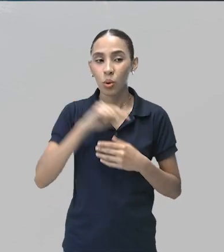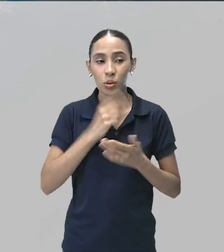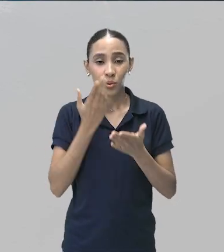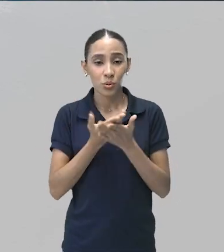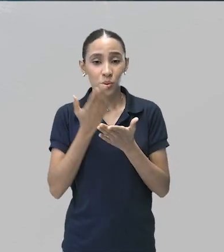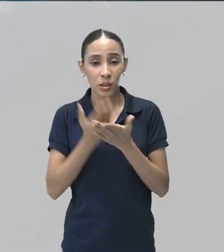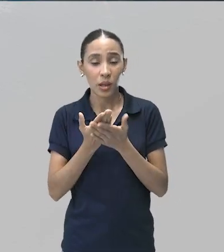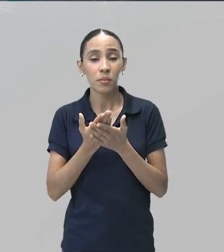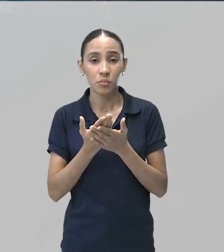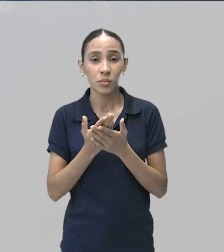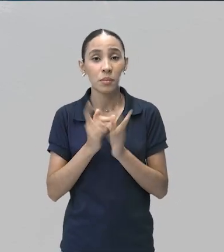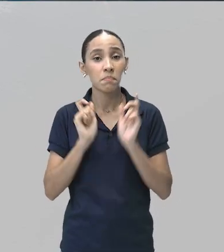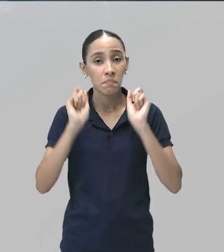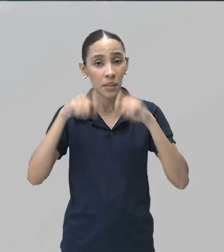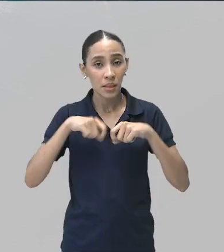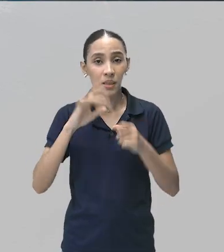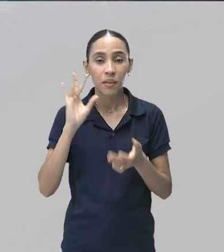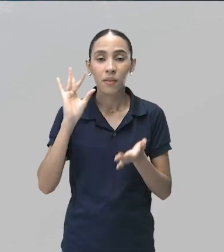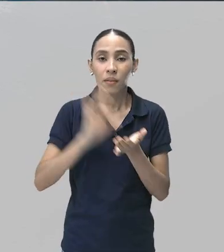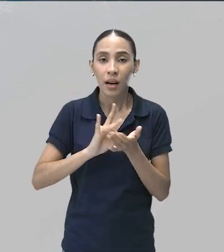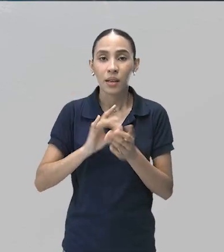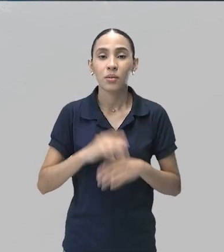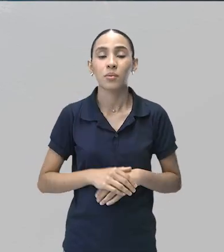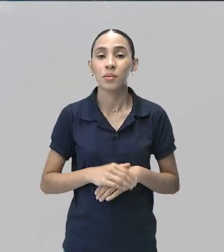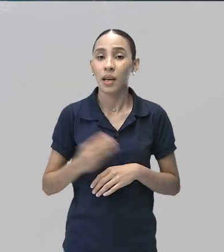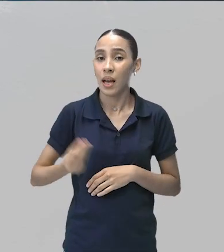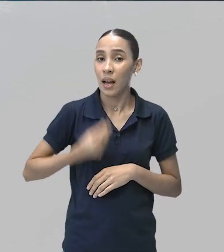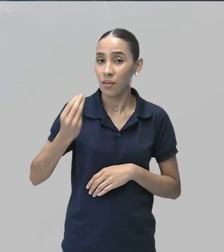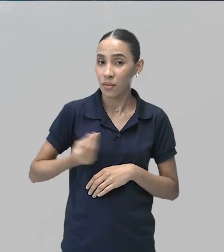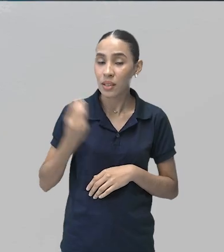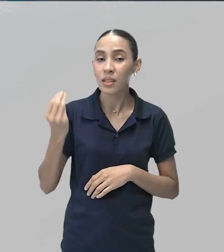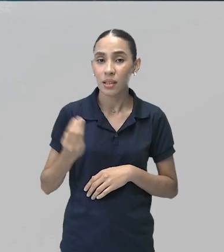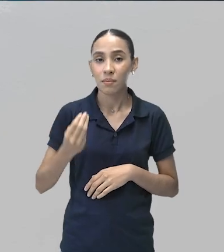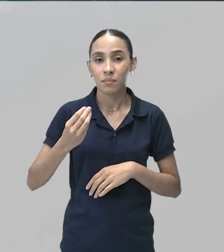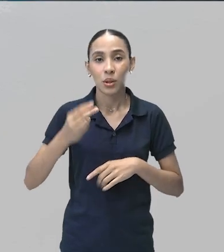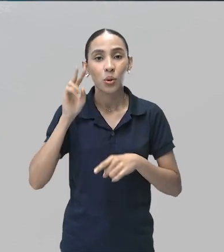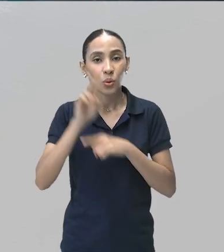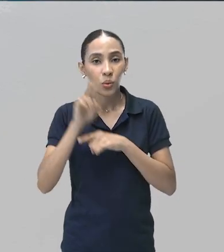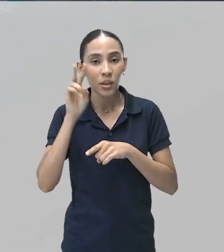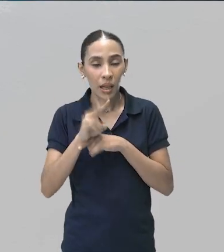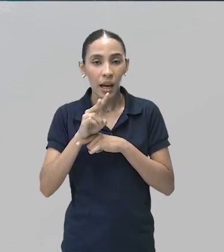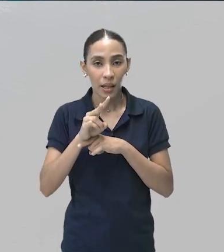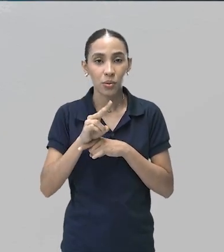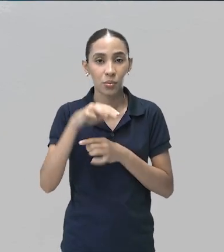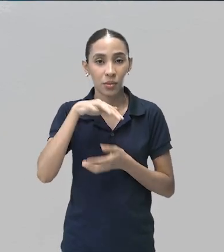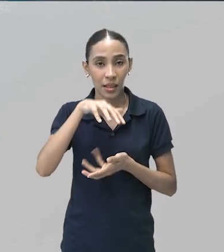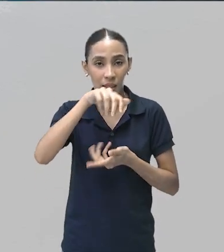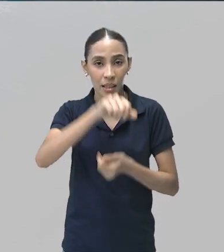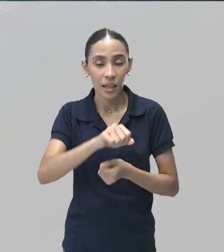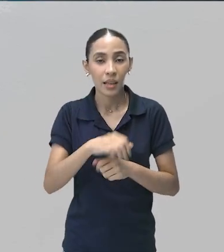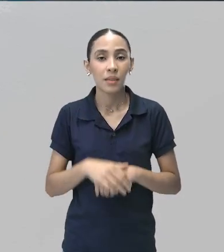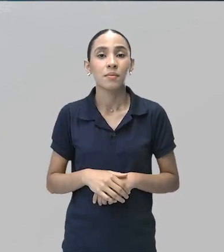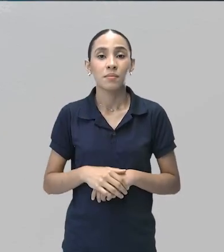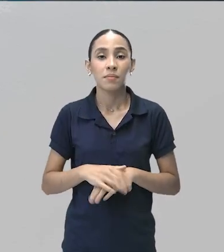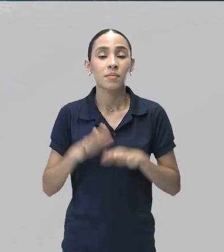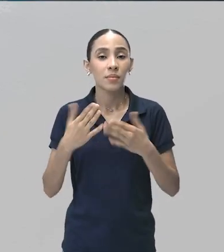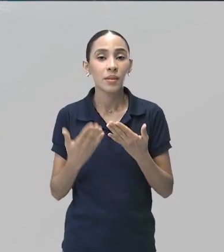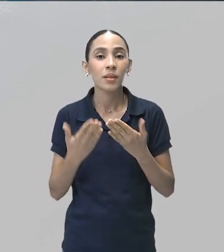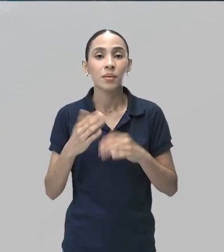de verificar que são necessárias para a existência, né, e a manutenção da vida da Terra, o que